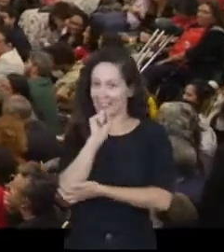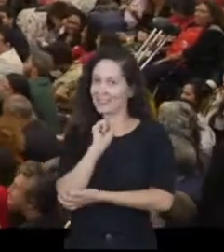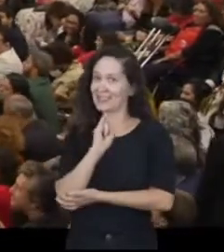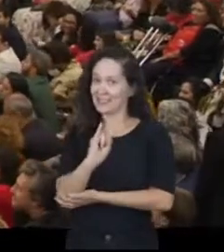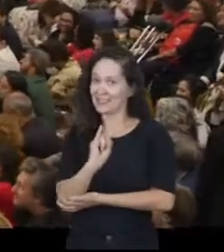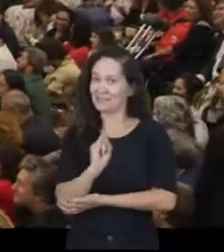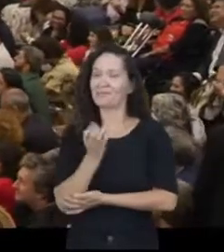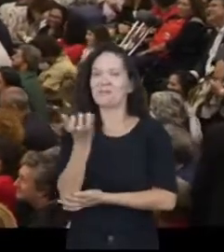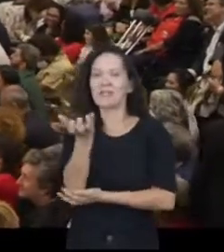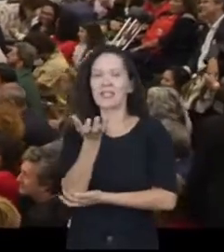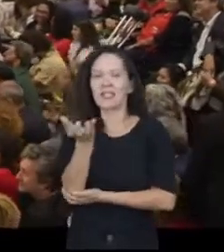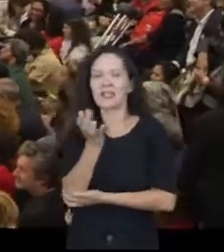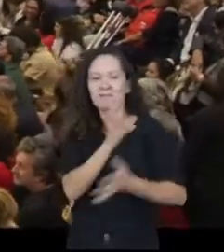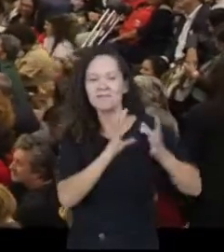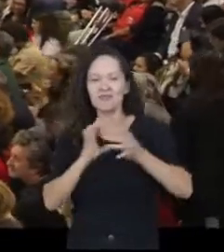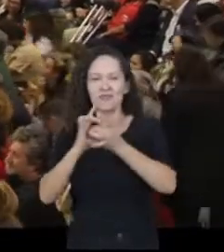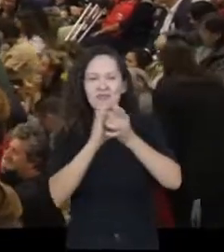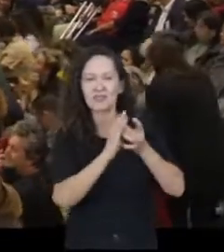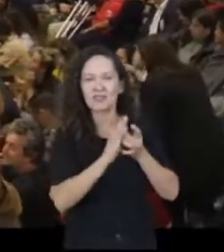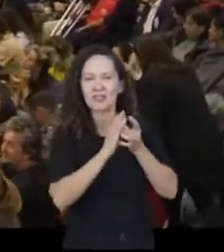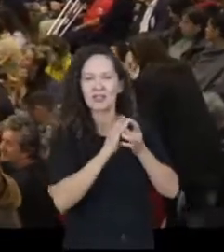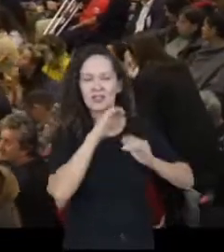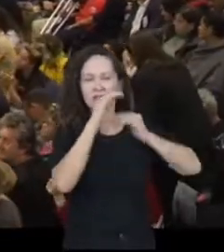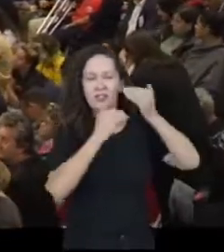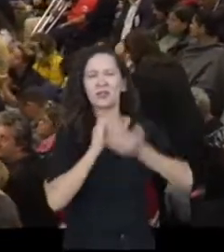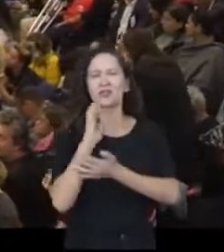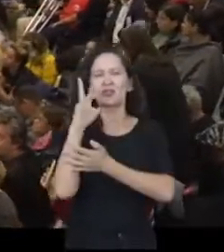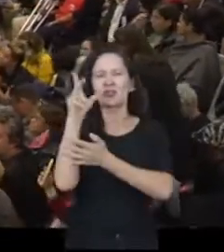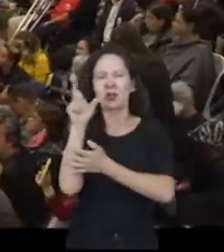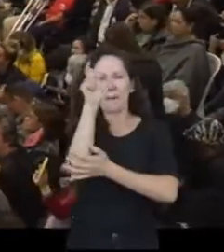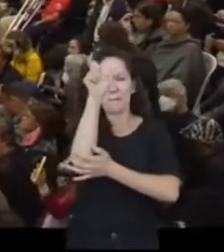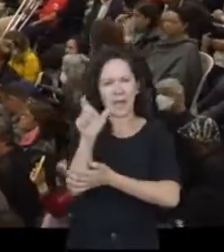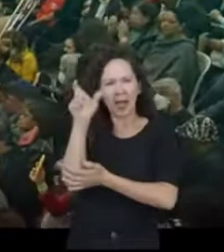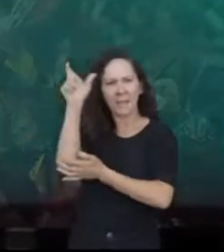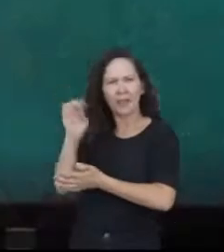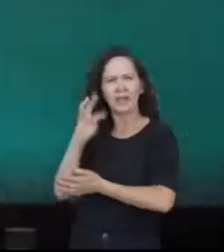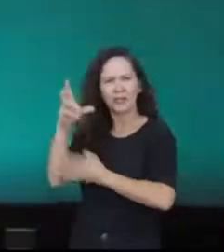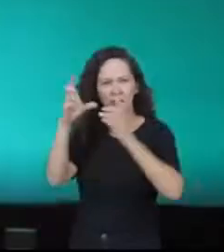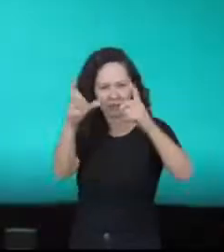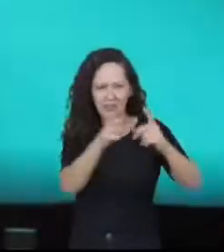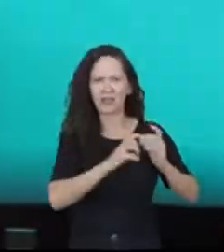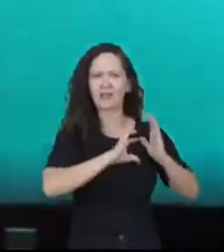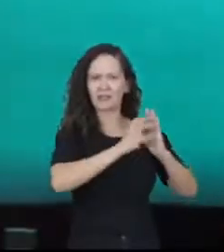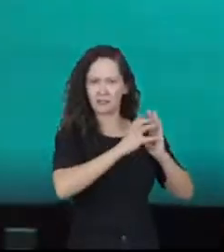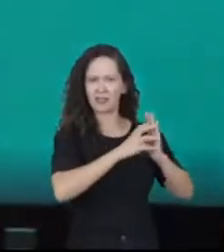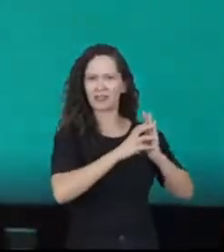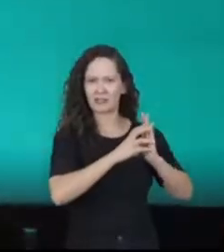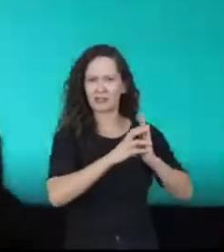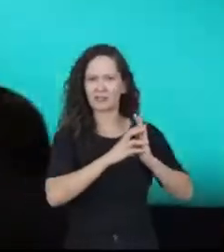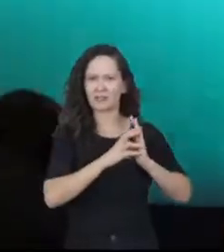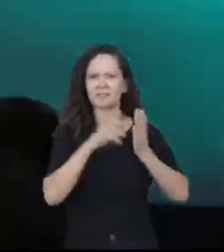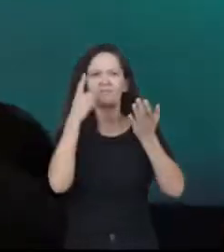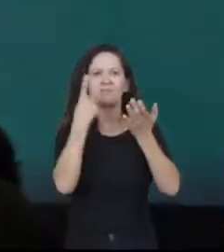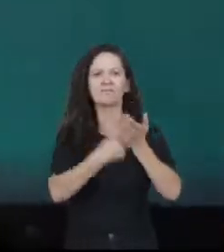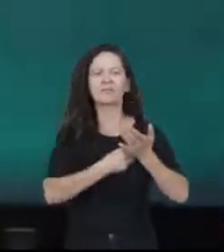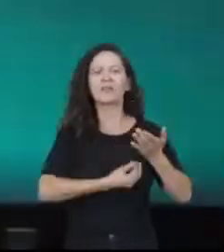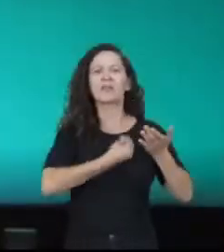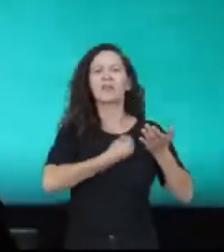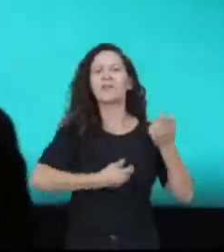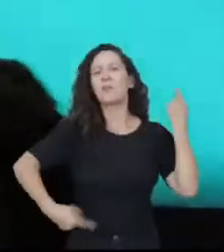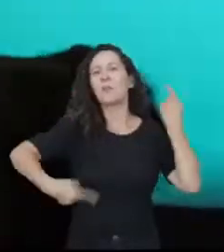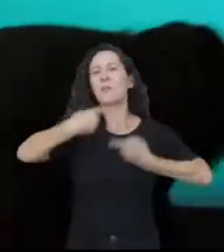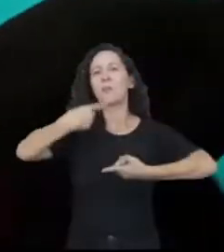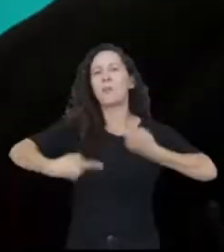os democratas de todas as origens e matizes, das mais variadas trajetórias políticas, de todas as